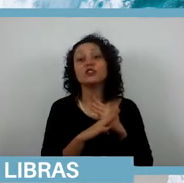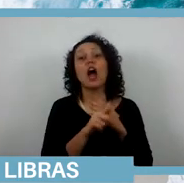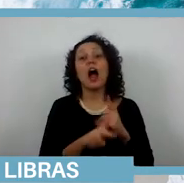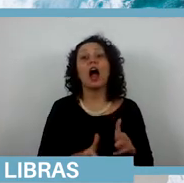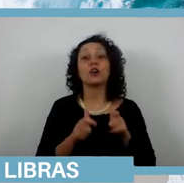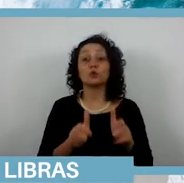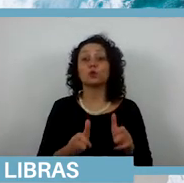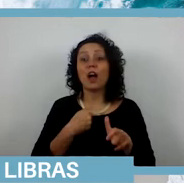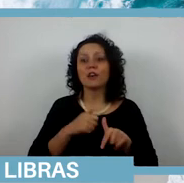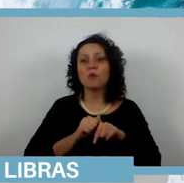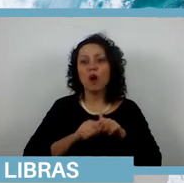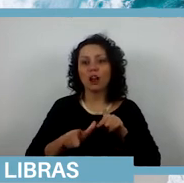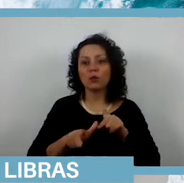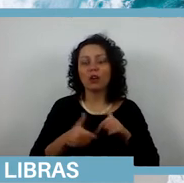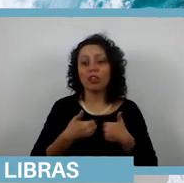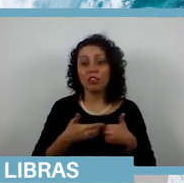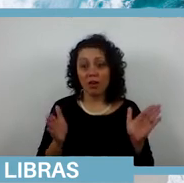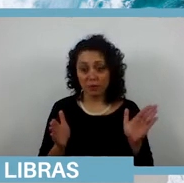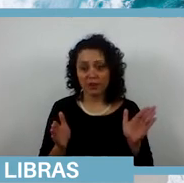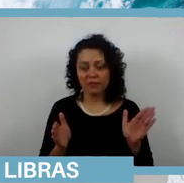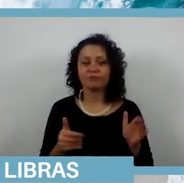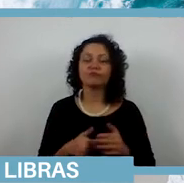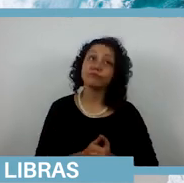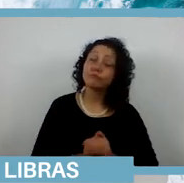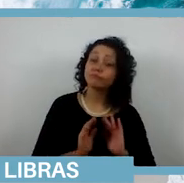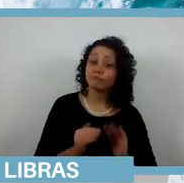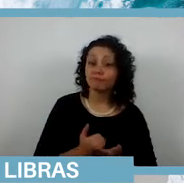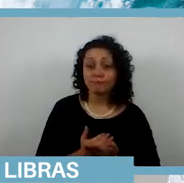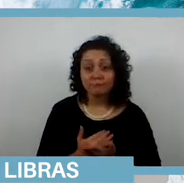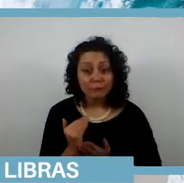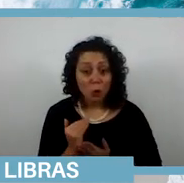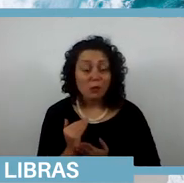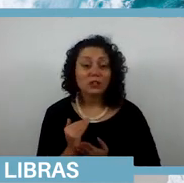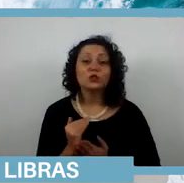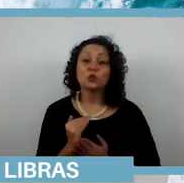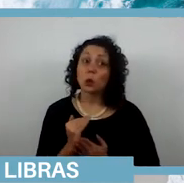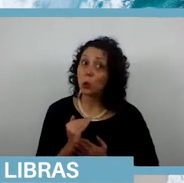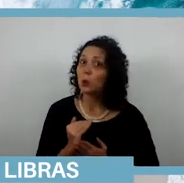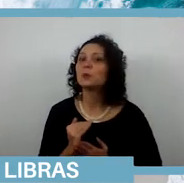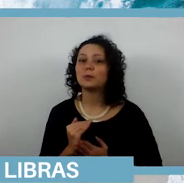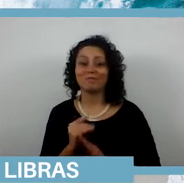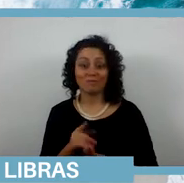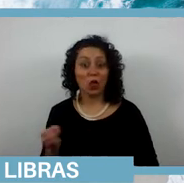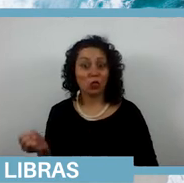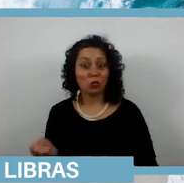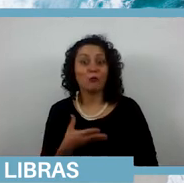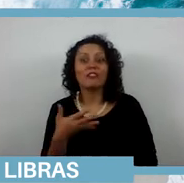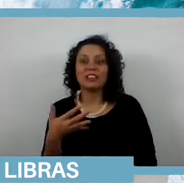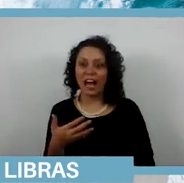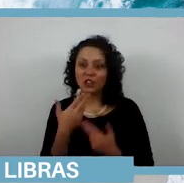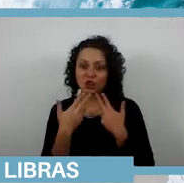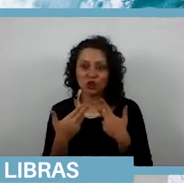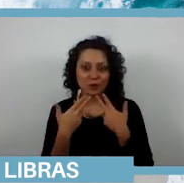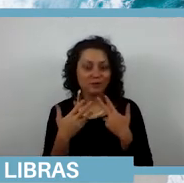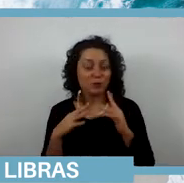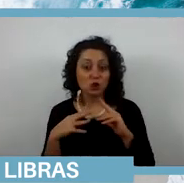e abrir a loja e bom no começo foi uma uma novidade muito grande acho que para todo mundo